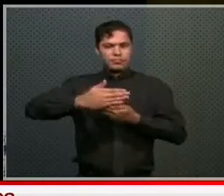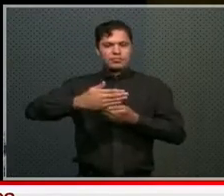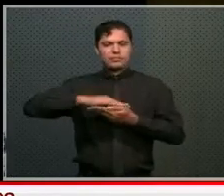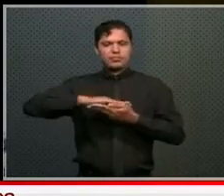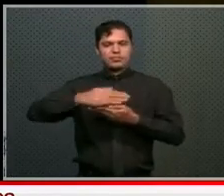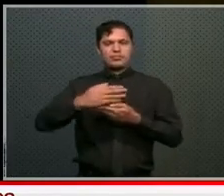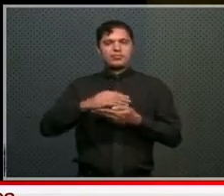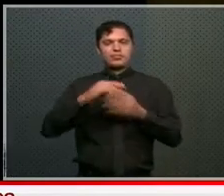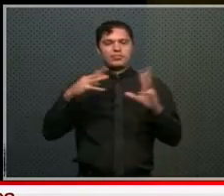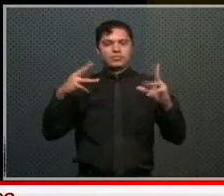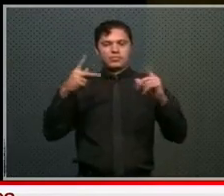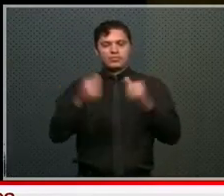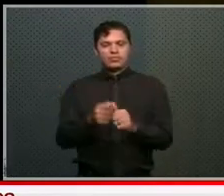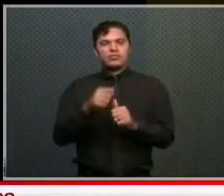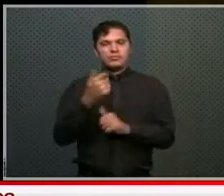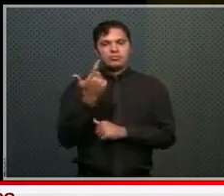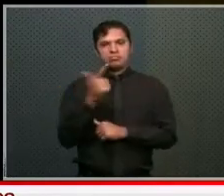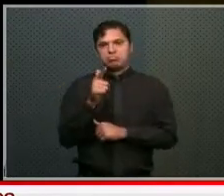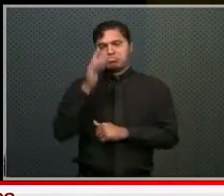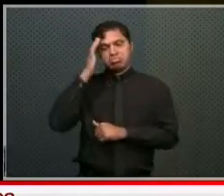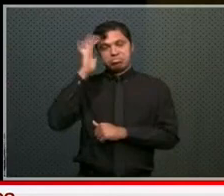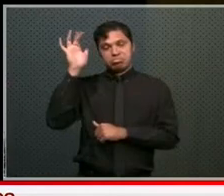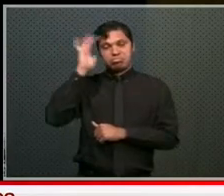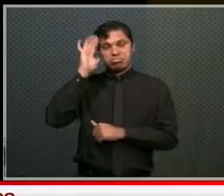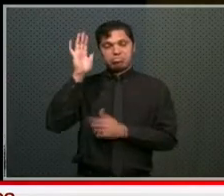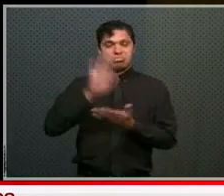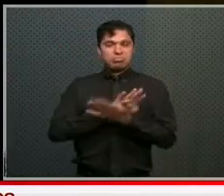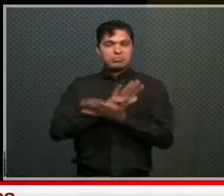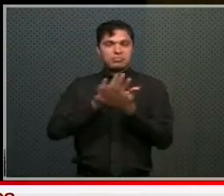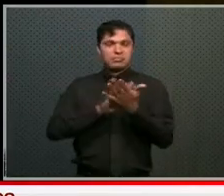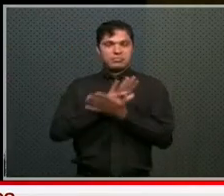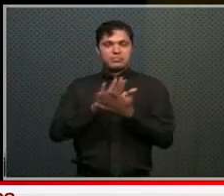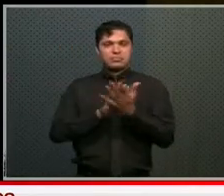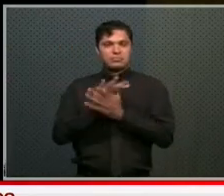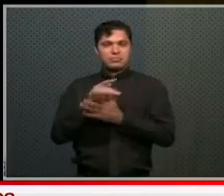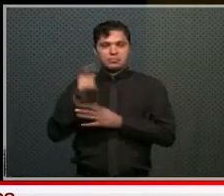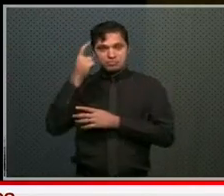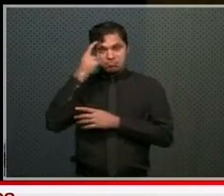eram totalmente imaginárias impensadas